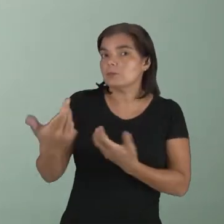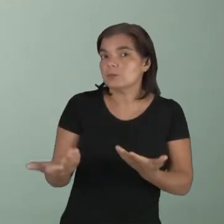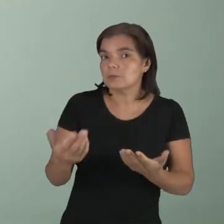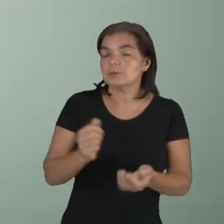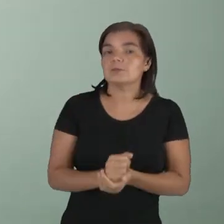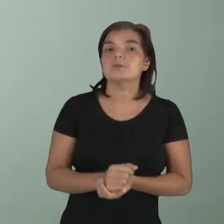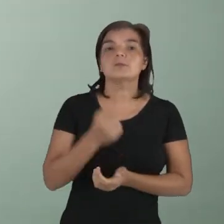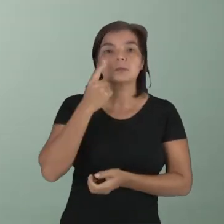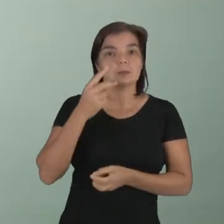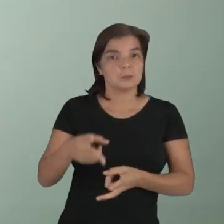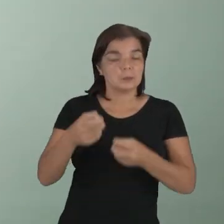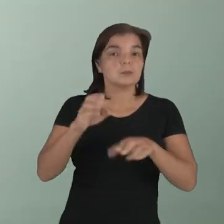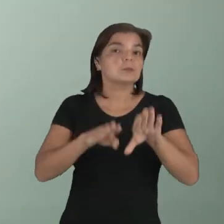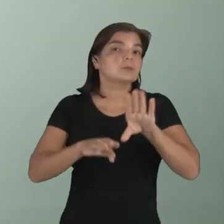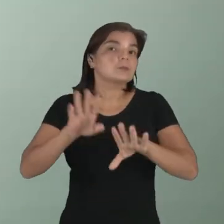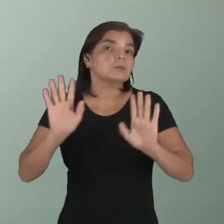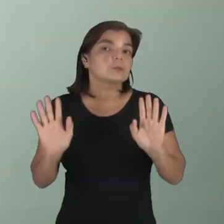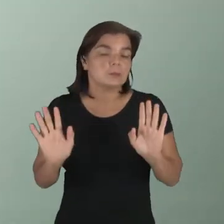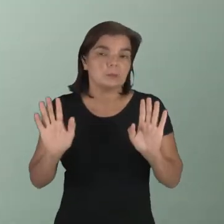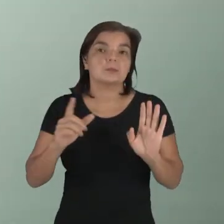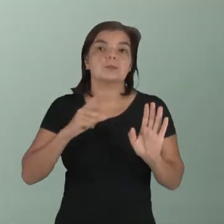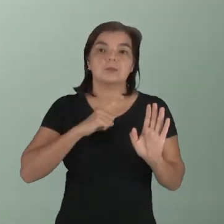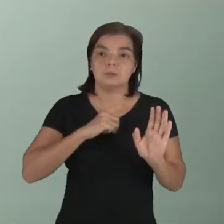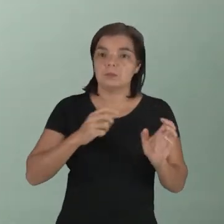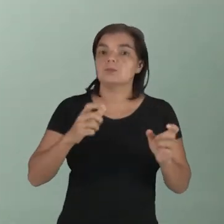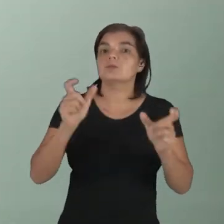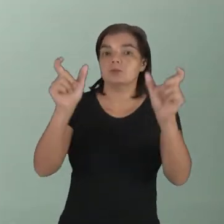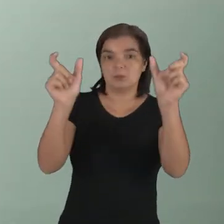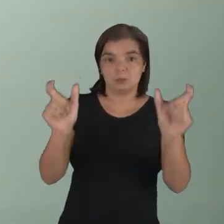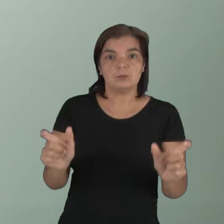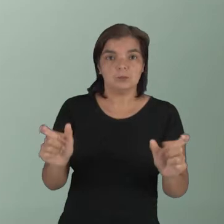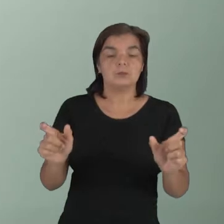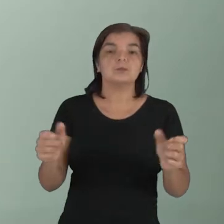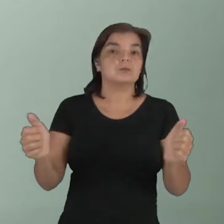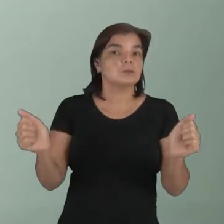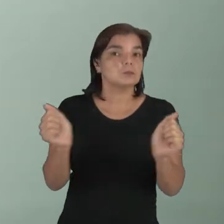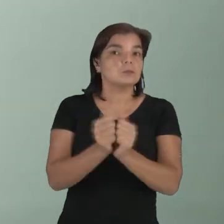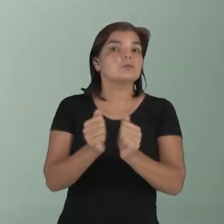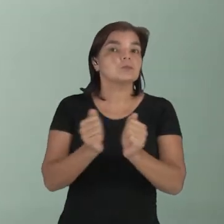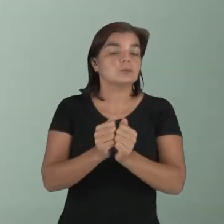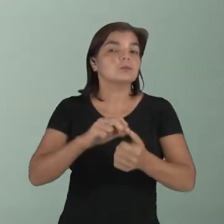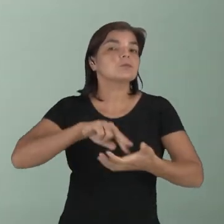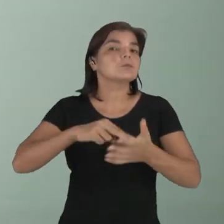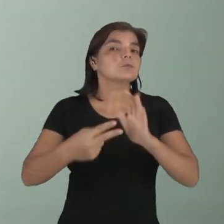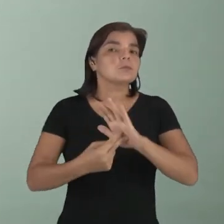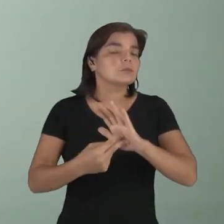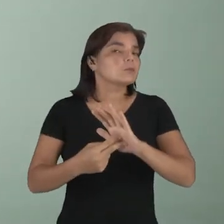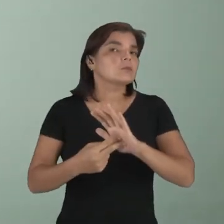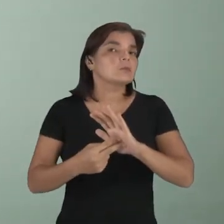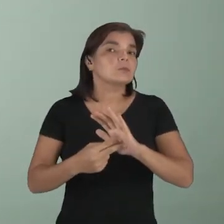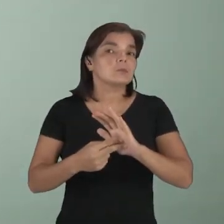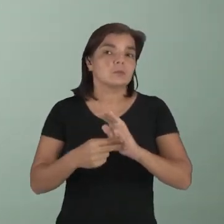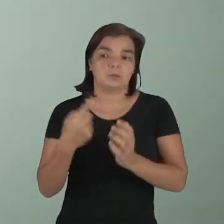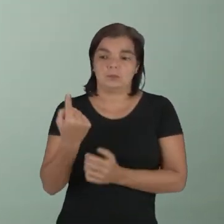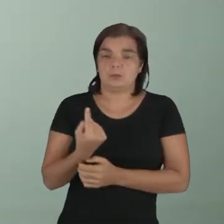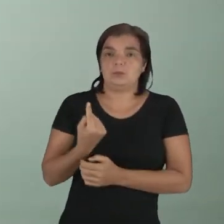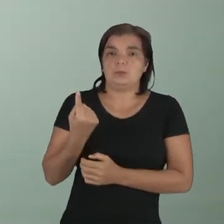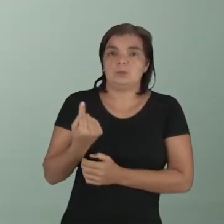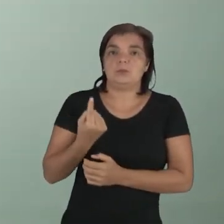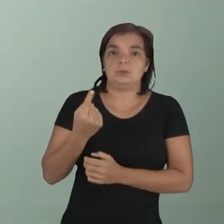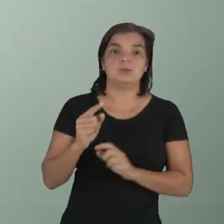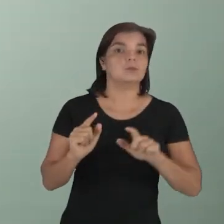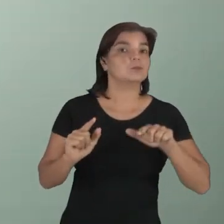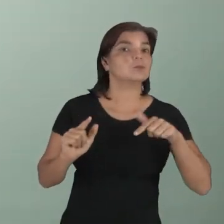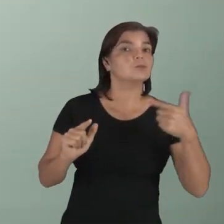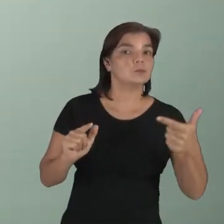outro. E uma forma de perceber isso, apesar de ter um corpo próximo, por exemplo, isso pode ocorrer quando se isola um corpo